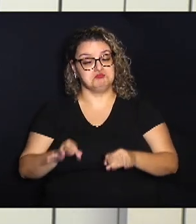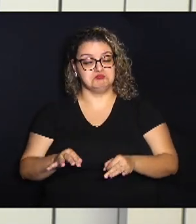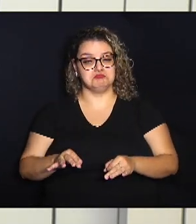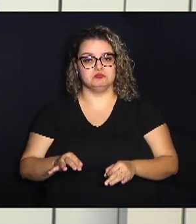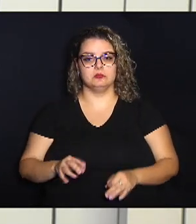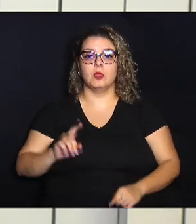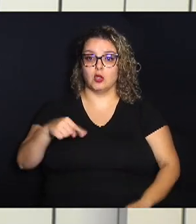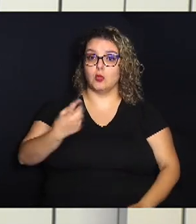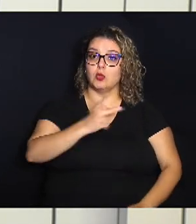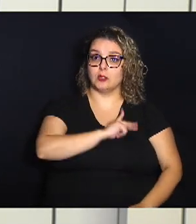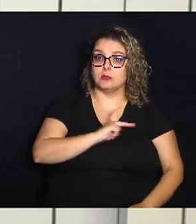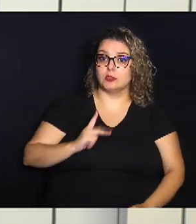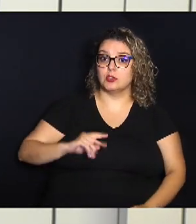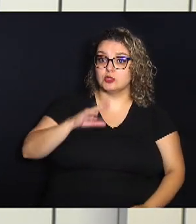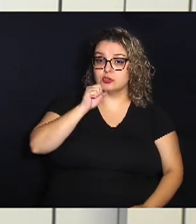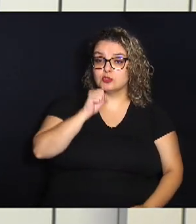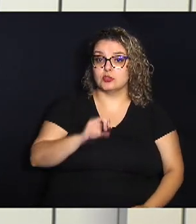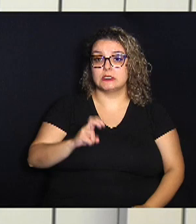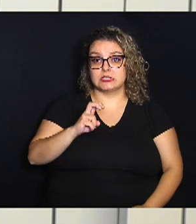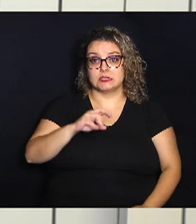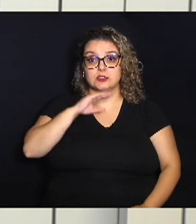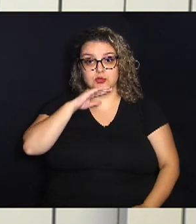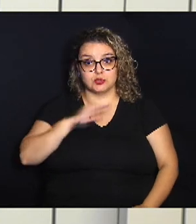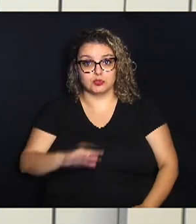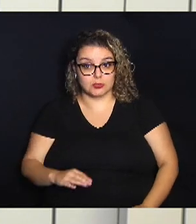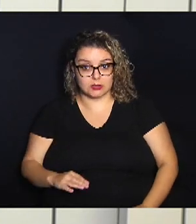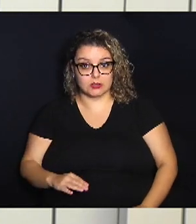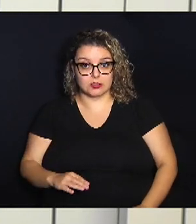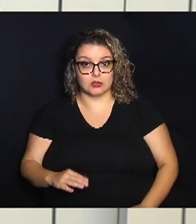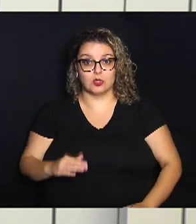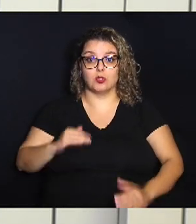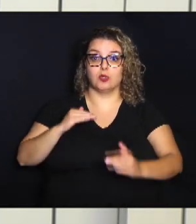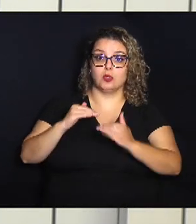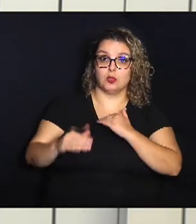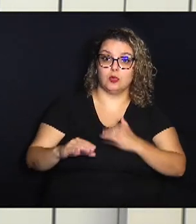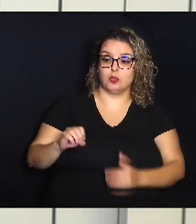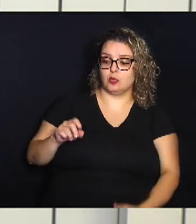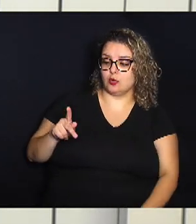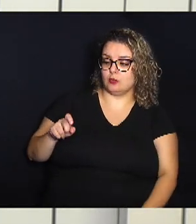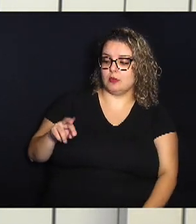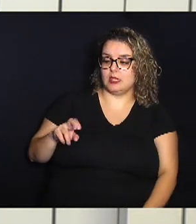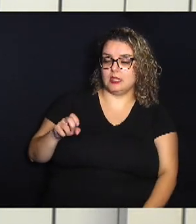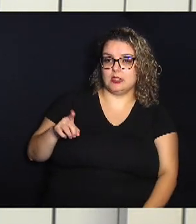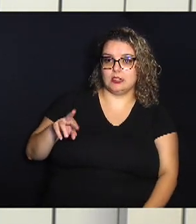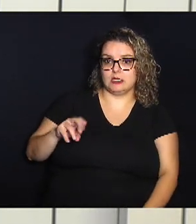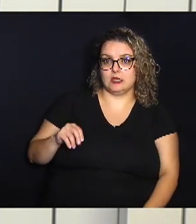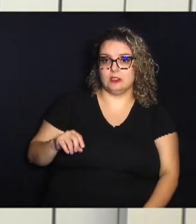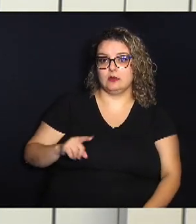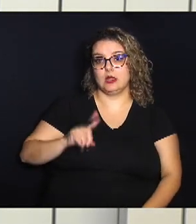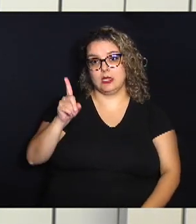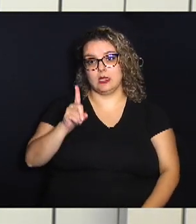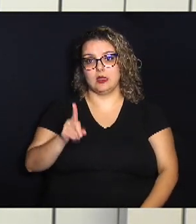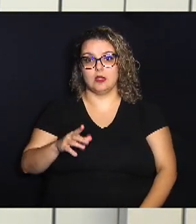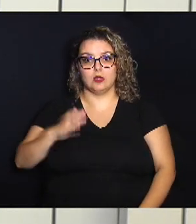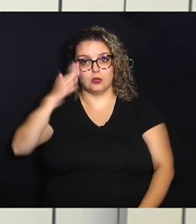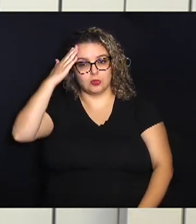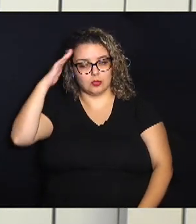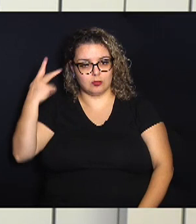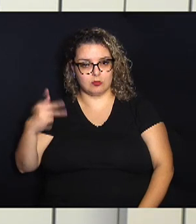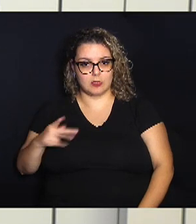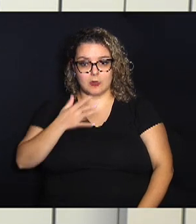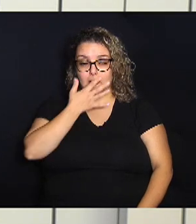jogo da Ponte é no sábado, 5 horas da tarde, contra o Operário, fora de casa lá no Paraná. E